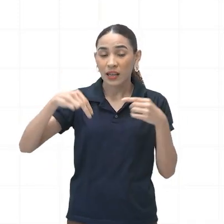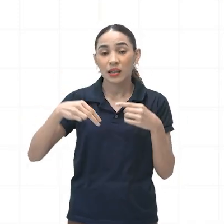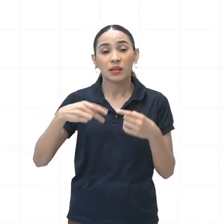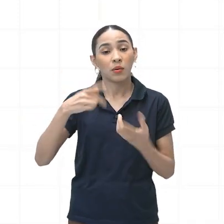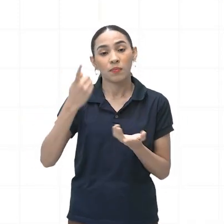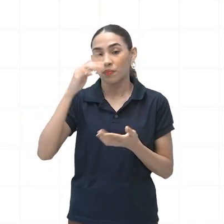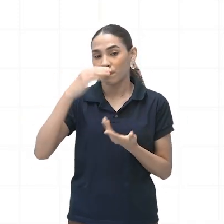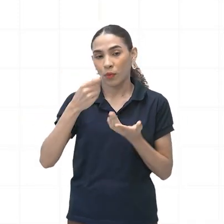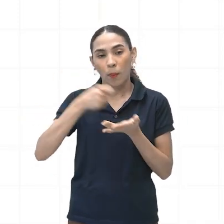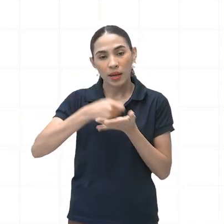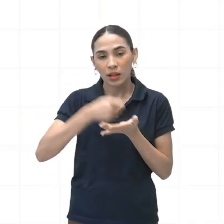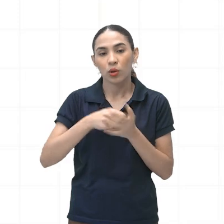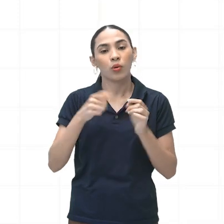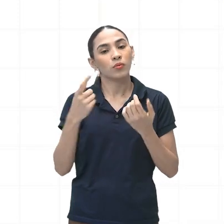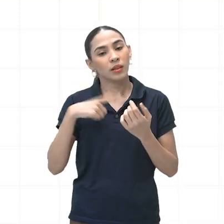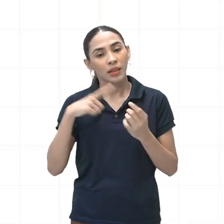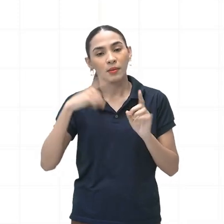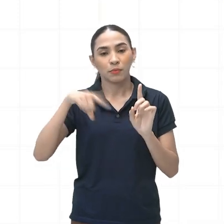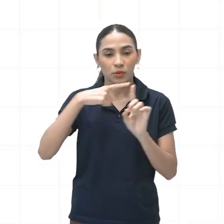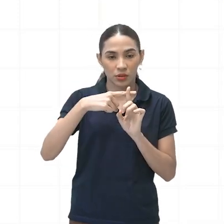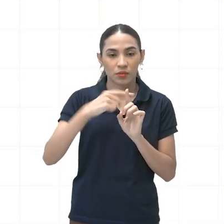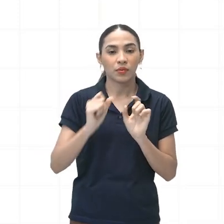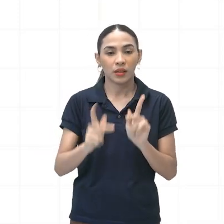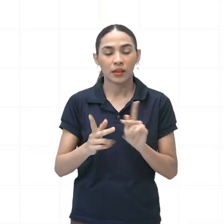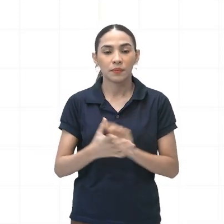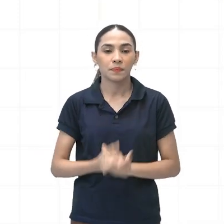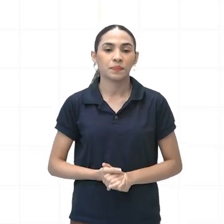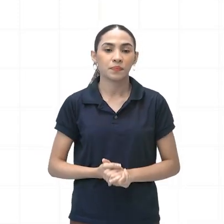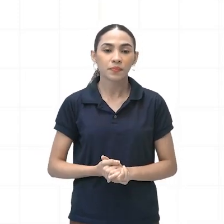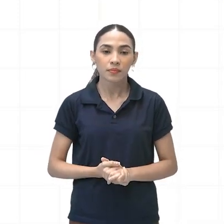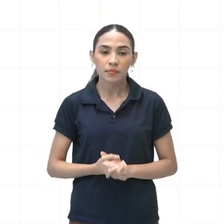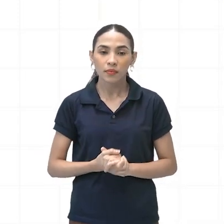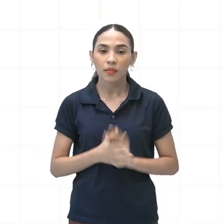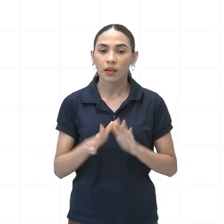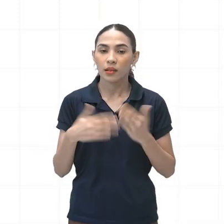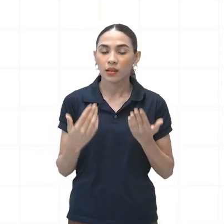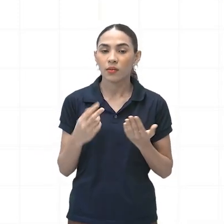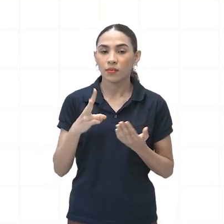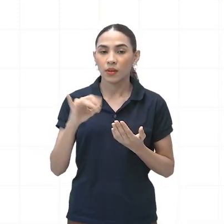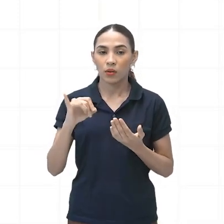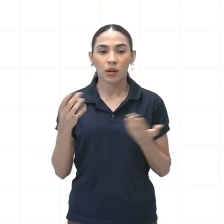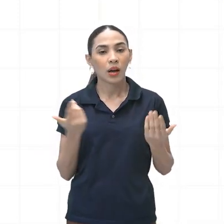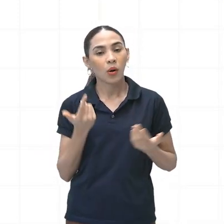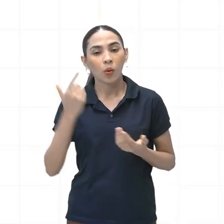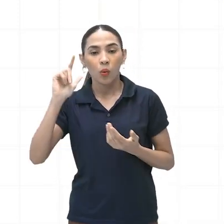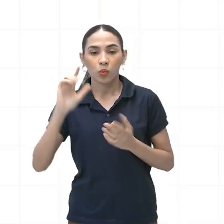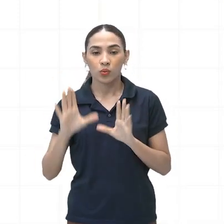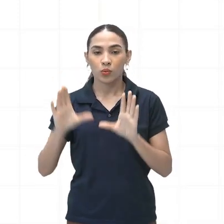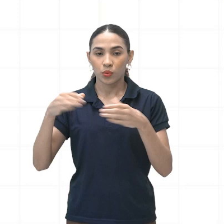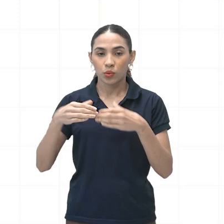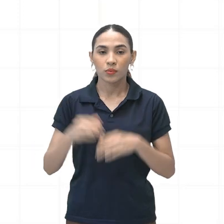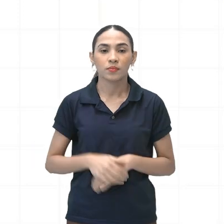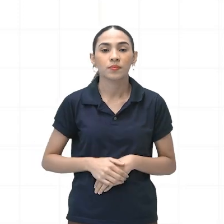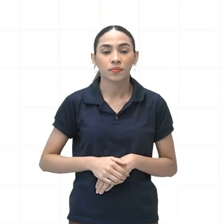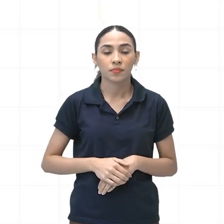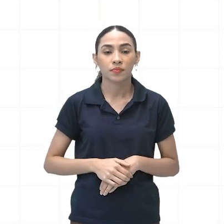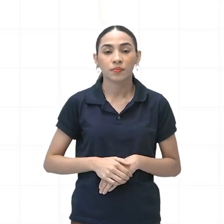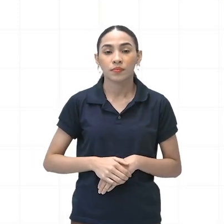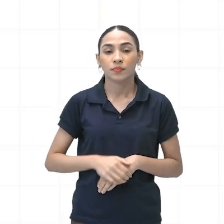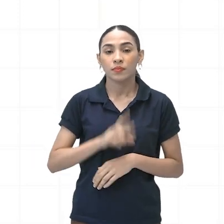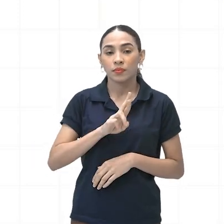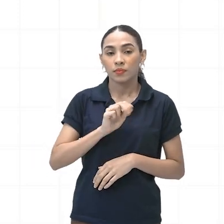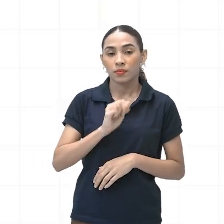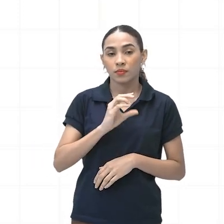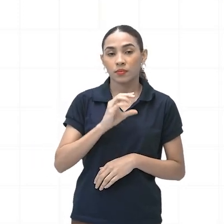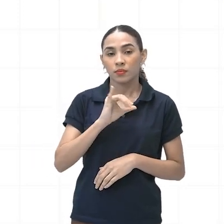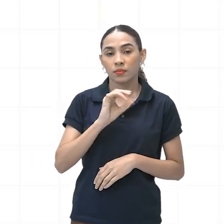eu vou ter um número positivo, tá bom? E aí, nós vamos para o nosso próximo conjunto, que são o conjunto dos